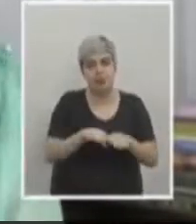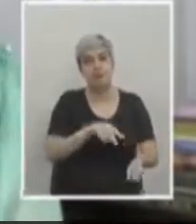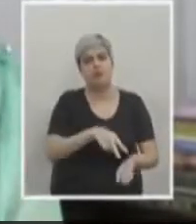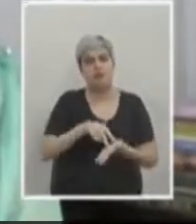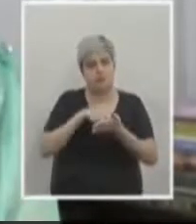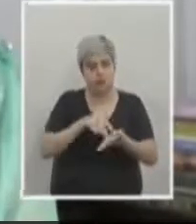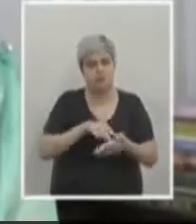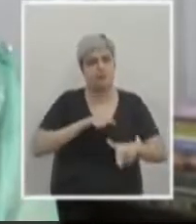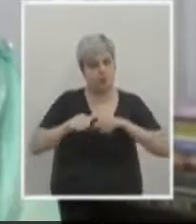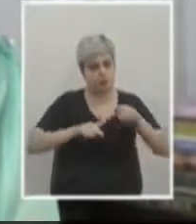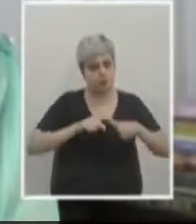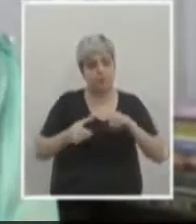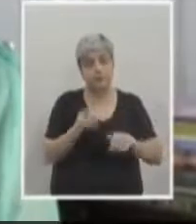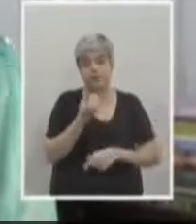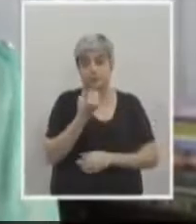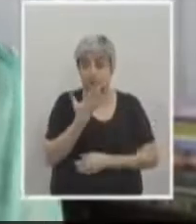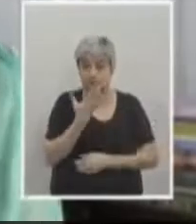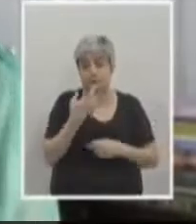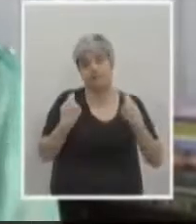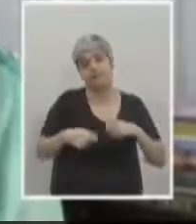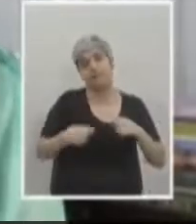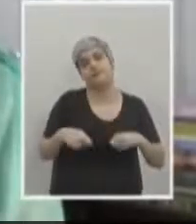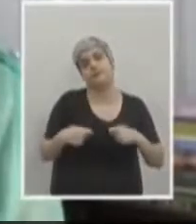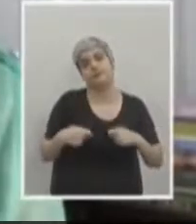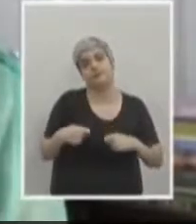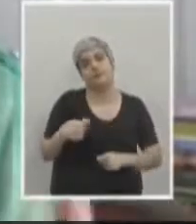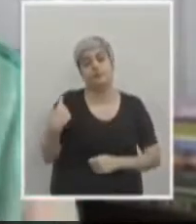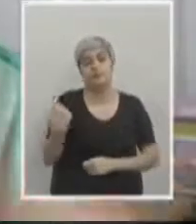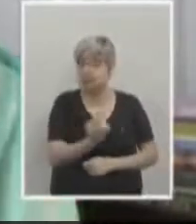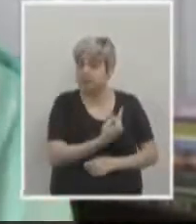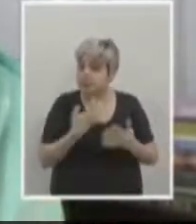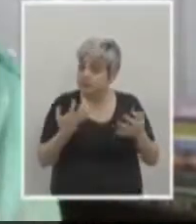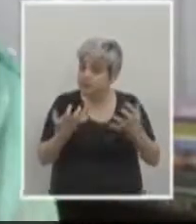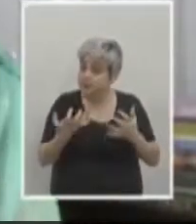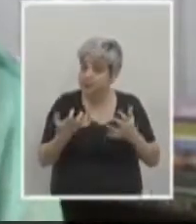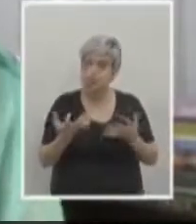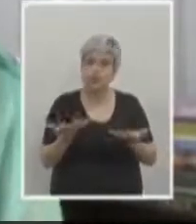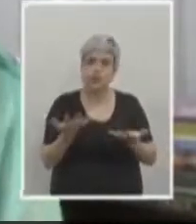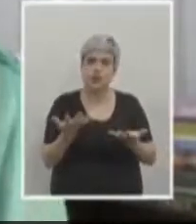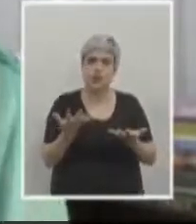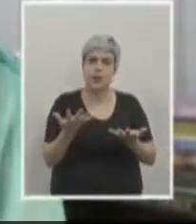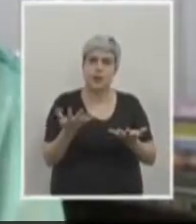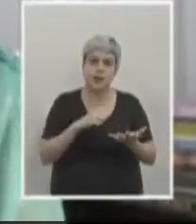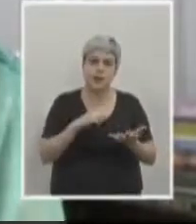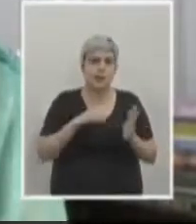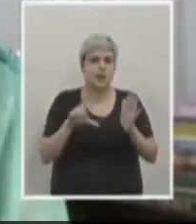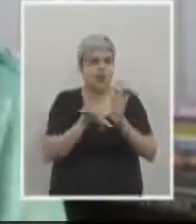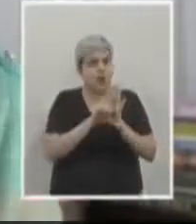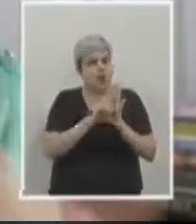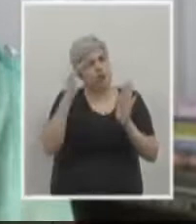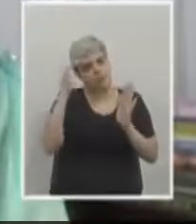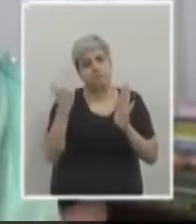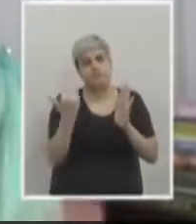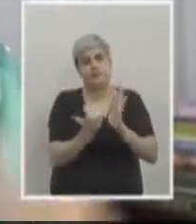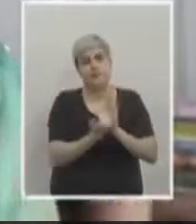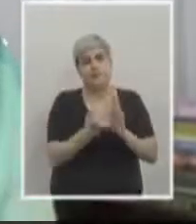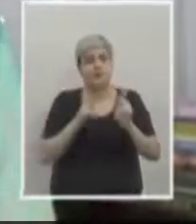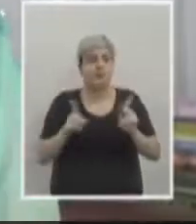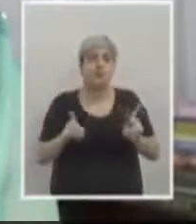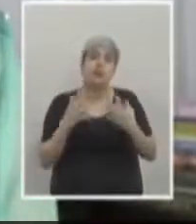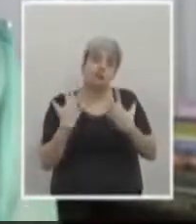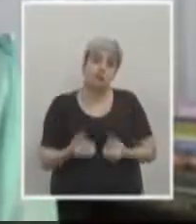nota técnica não é muito legal. Acho que é bem imitar a antiga Lei 100, sabe? Assim, os professores ficam contando com aquilo e ano que vem